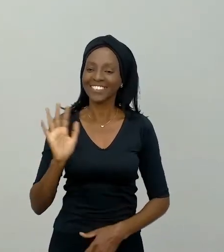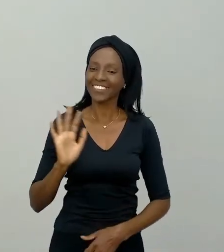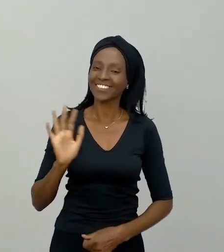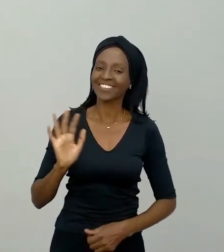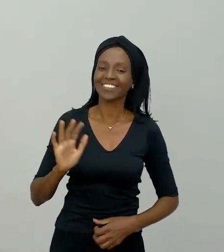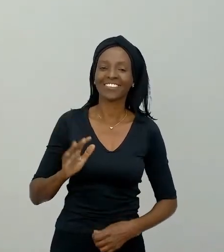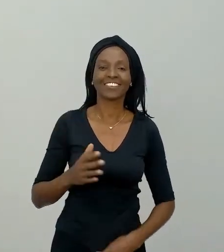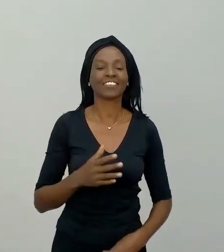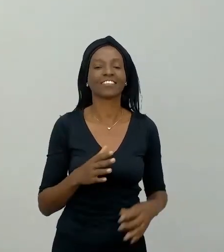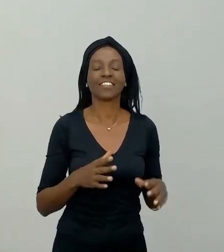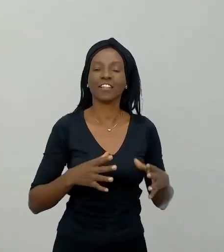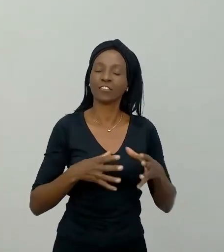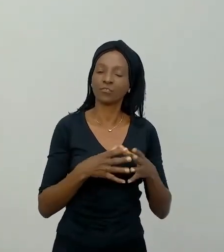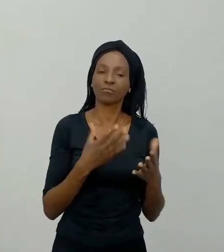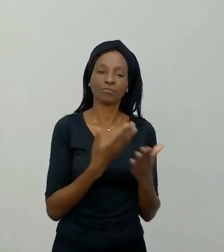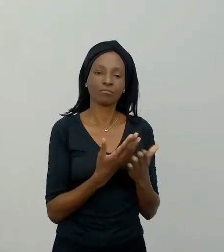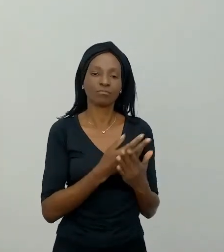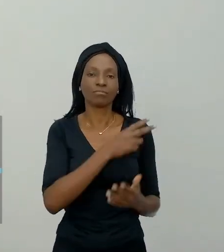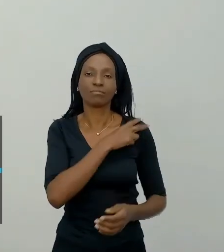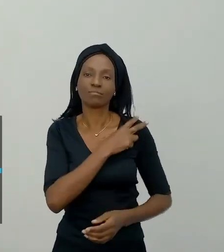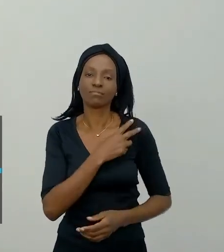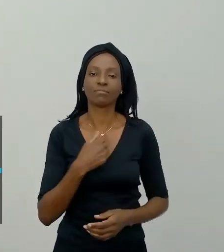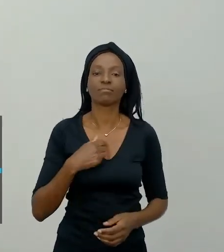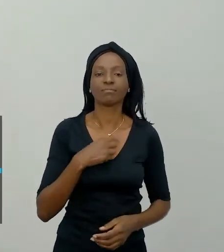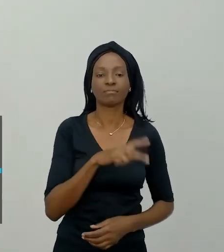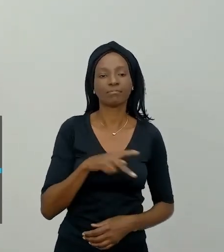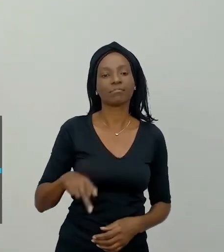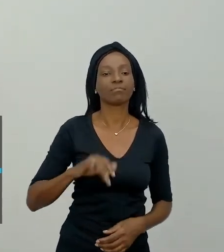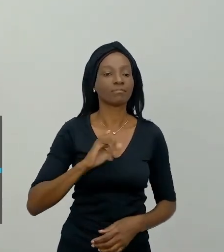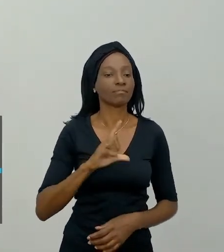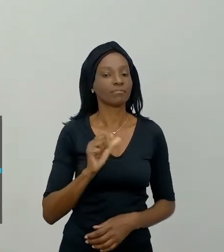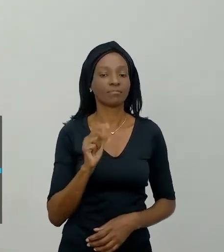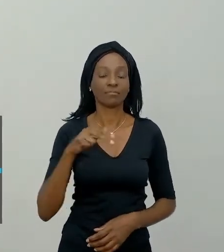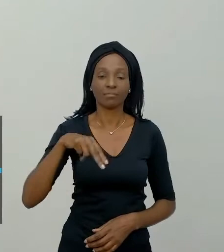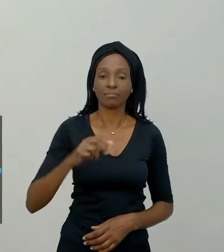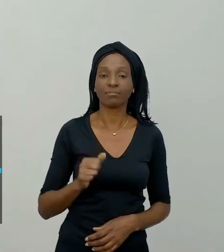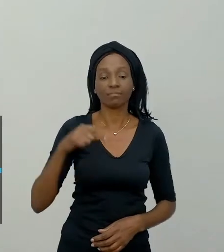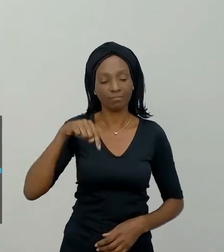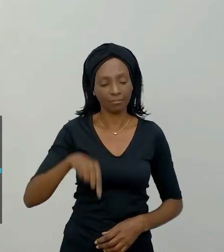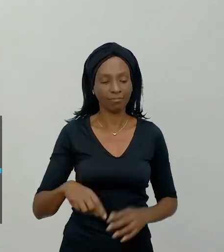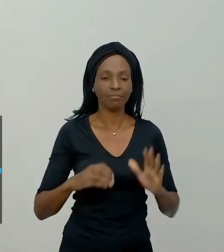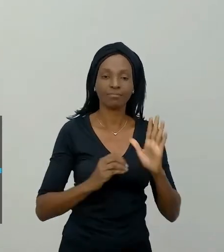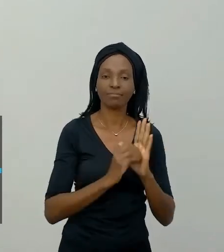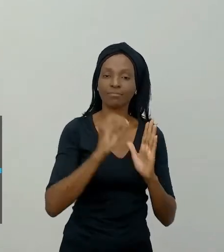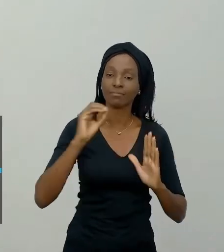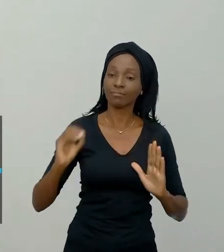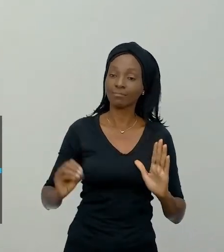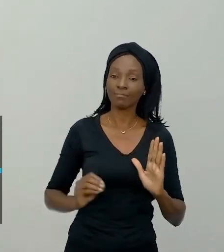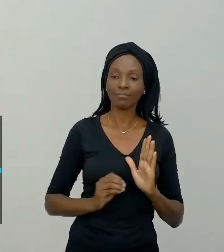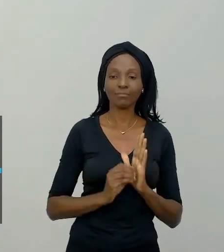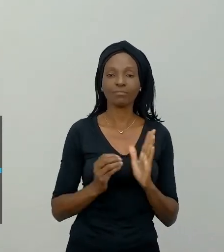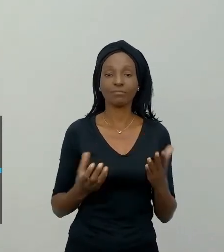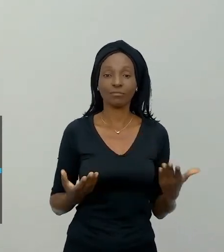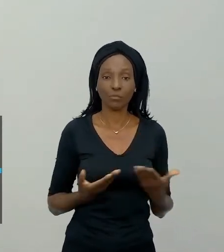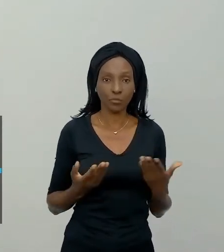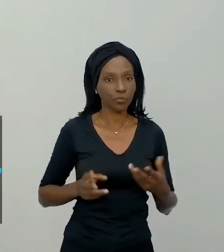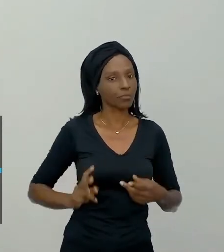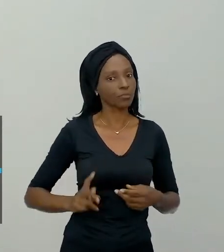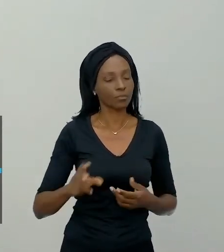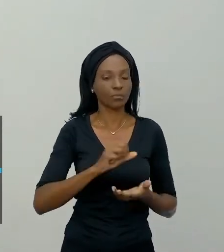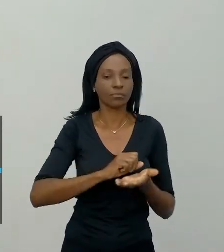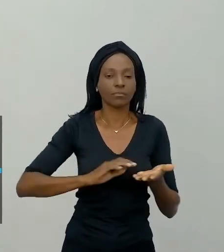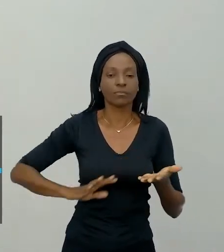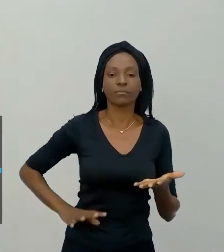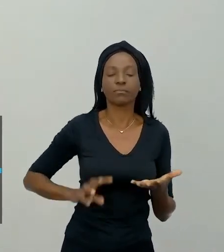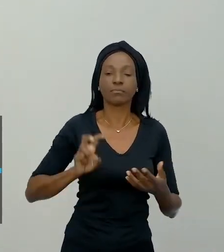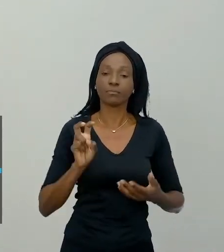Olá, estudantes da segunda série, eu sou a professora Ilana aqui do Centro de Mídias e hoje nós estamos aí dando continuidade à atividade 5.